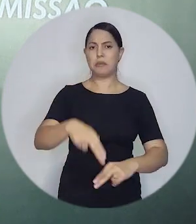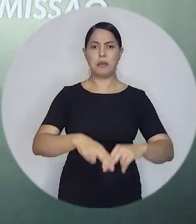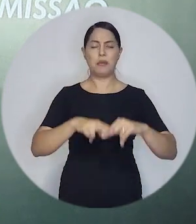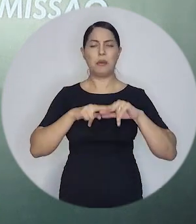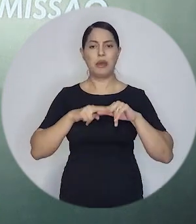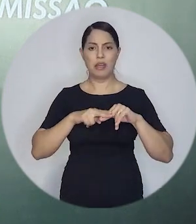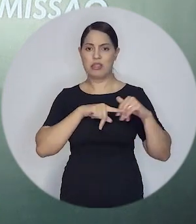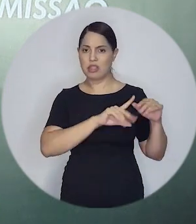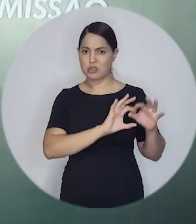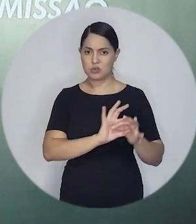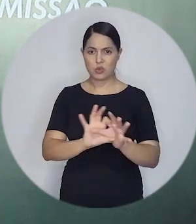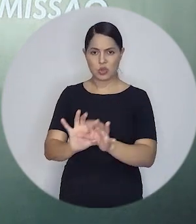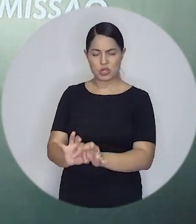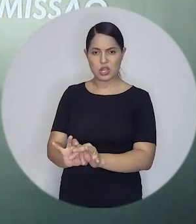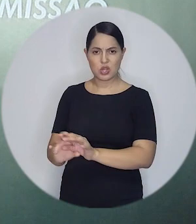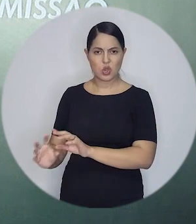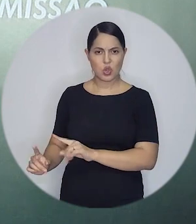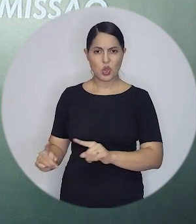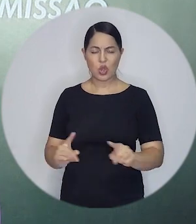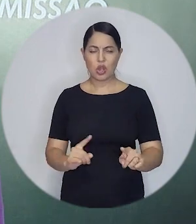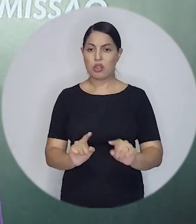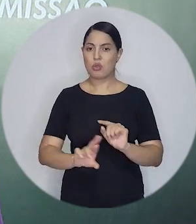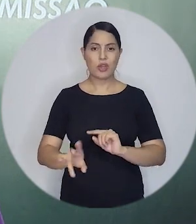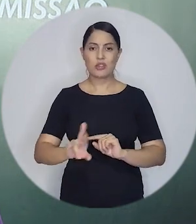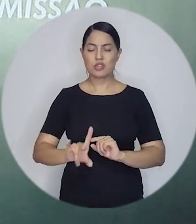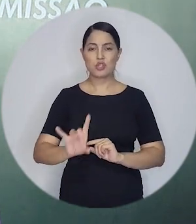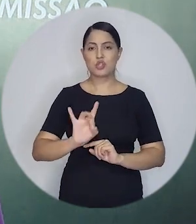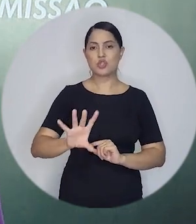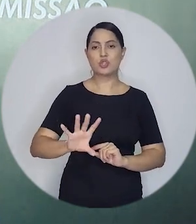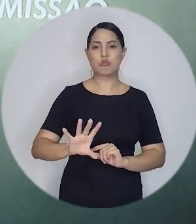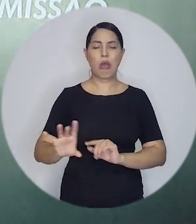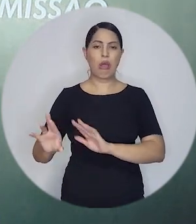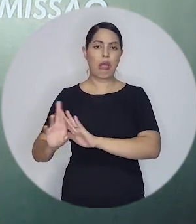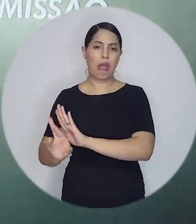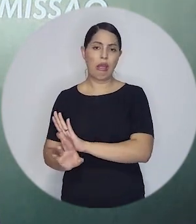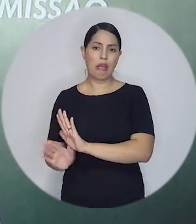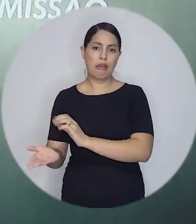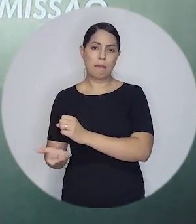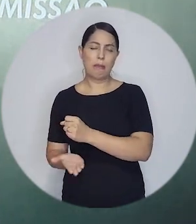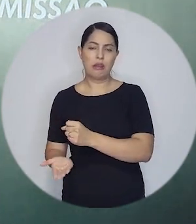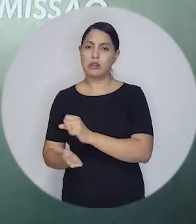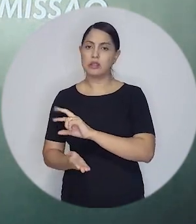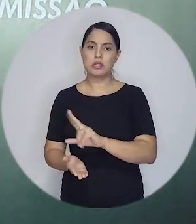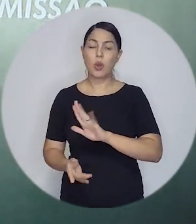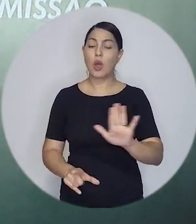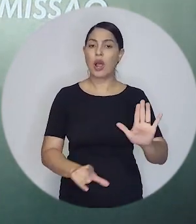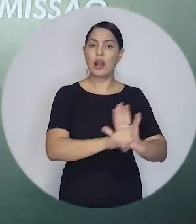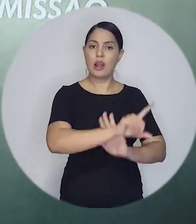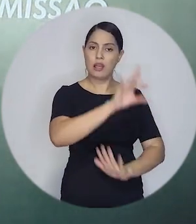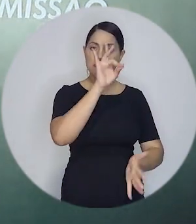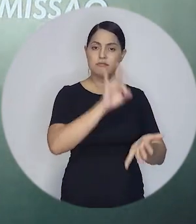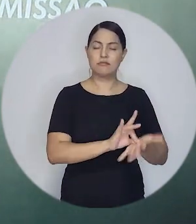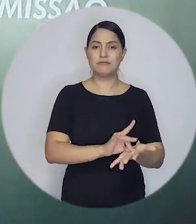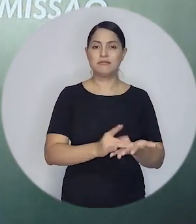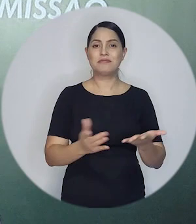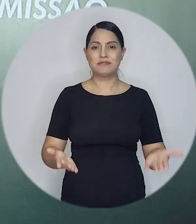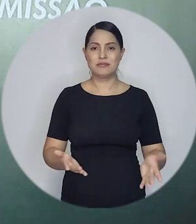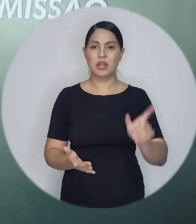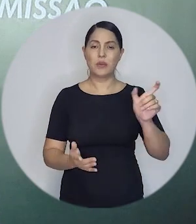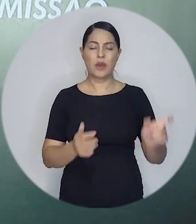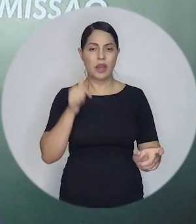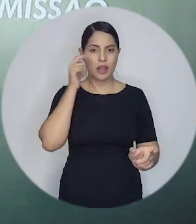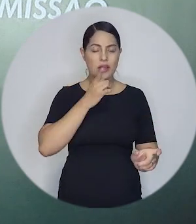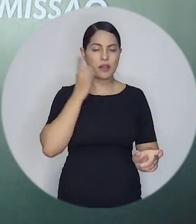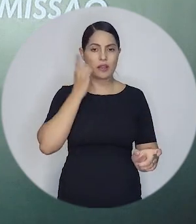estará simplesmente em normas que podem ser transitórias, mas está numa norma que será uma lei e definitiva. E ela foi encampada